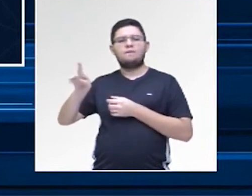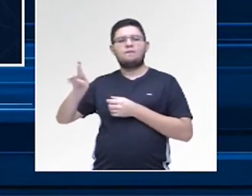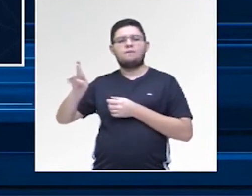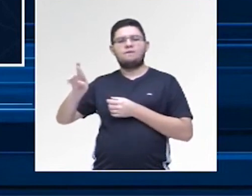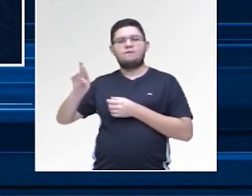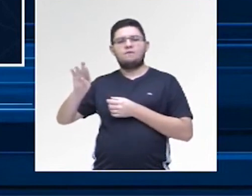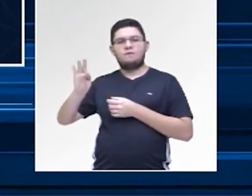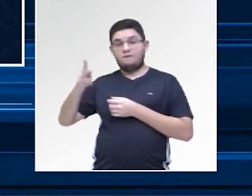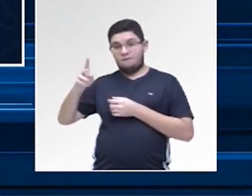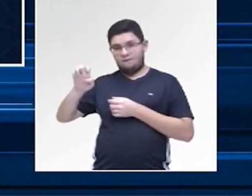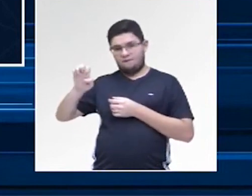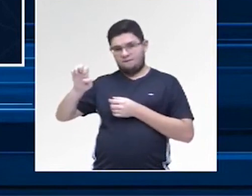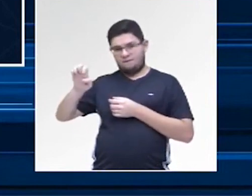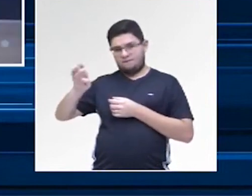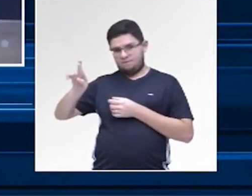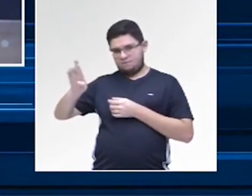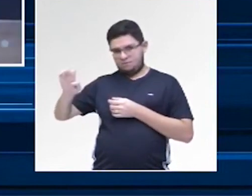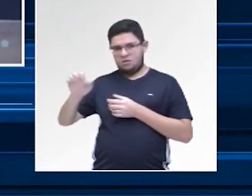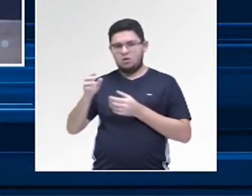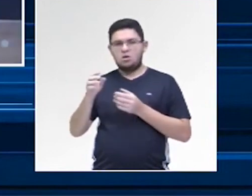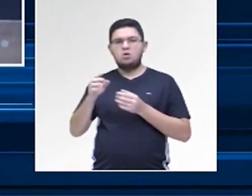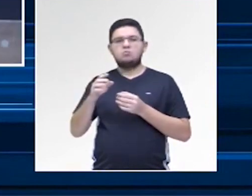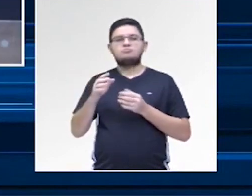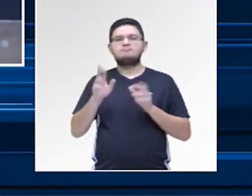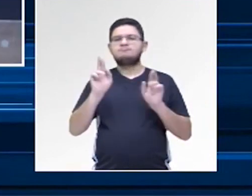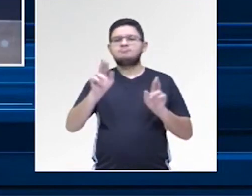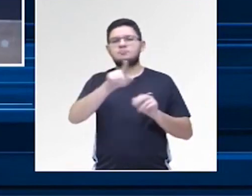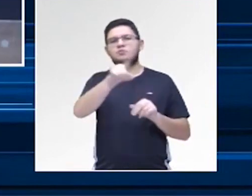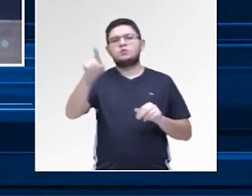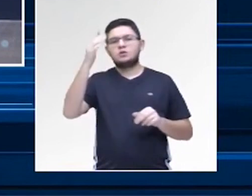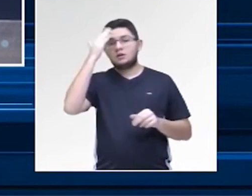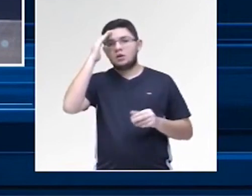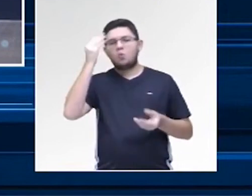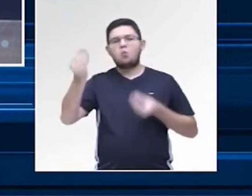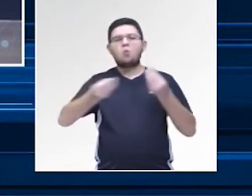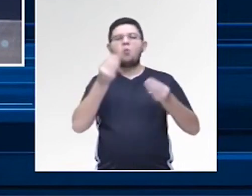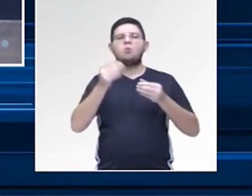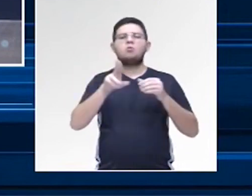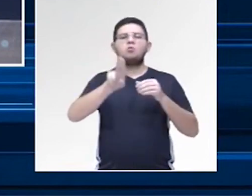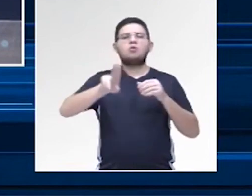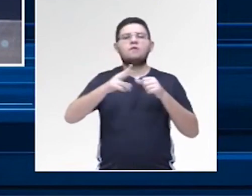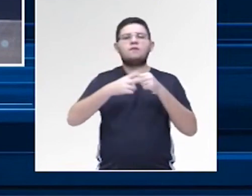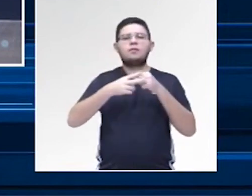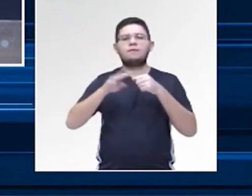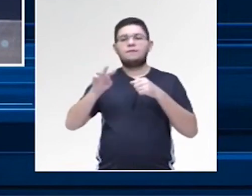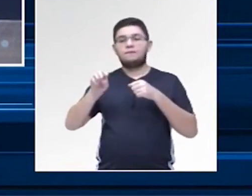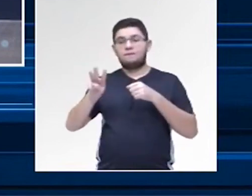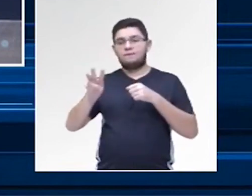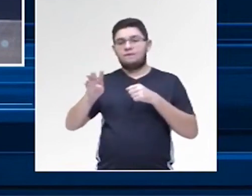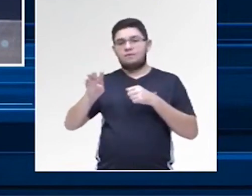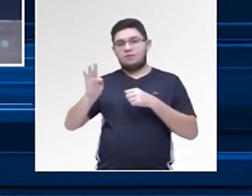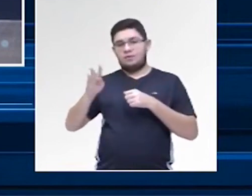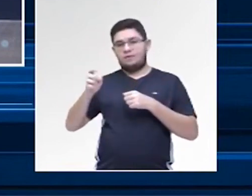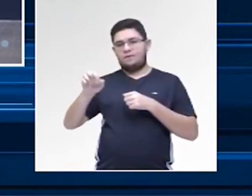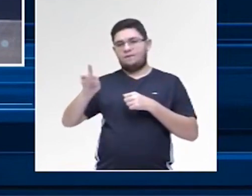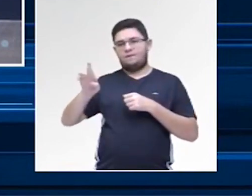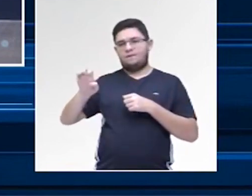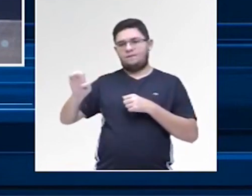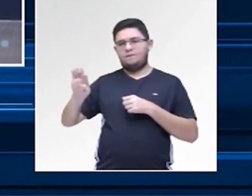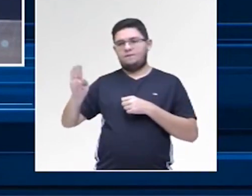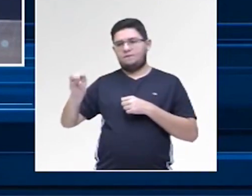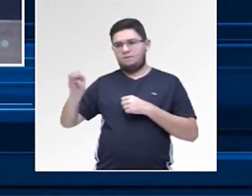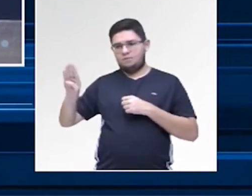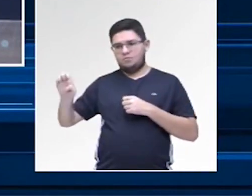tenham compreendido o uso do verbo there to be na sua forma do passado singular, tá? E agora vamos